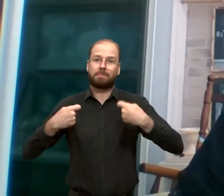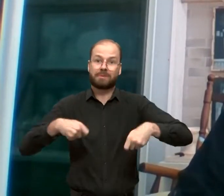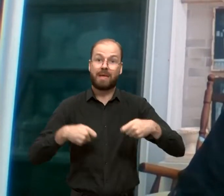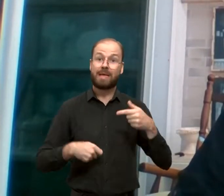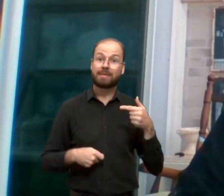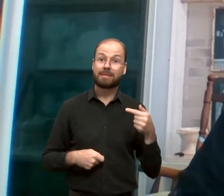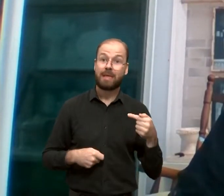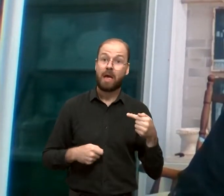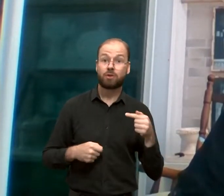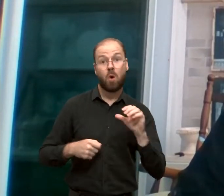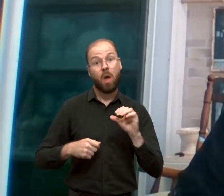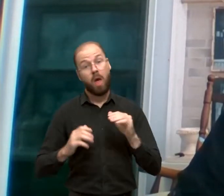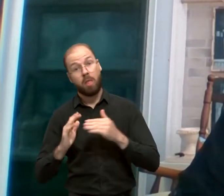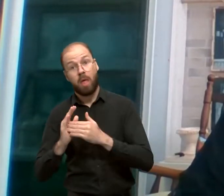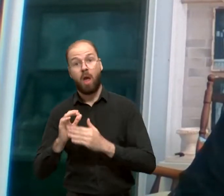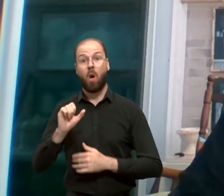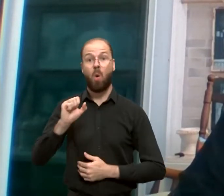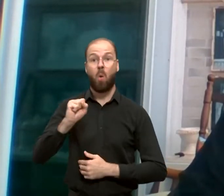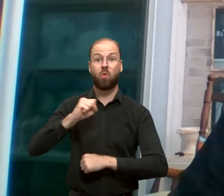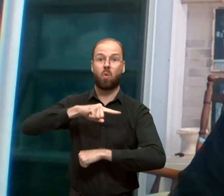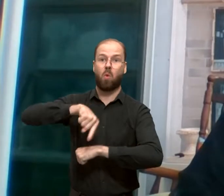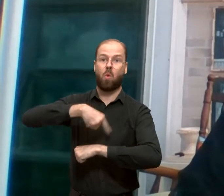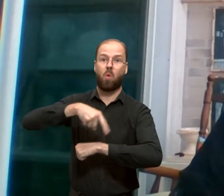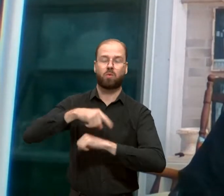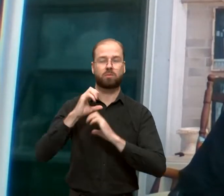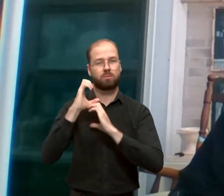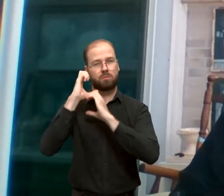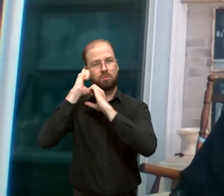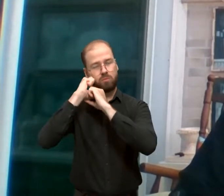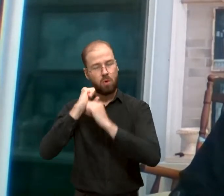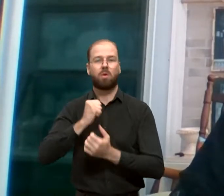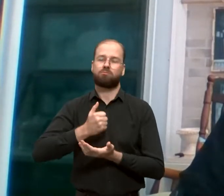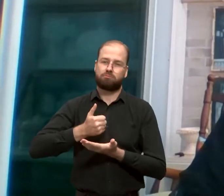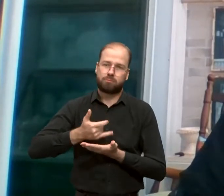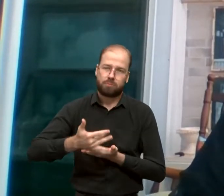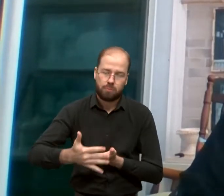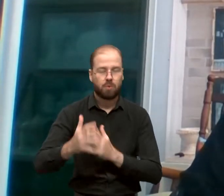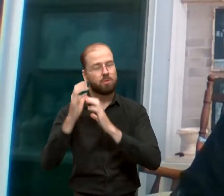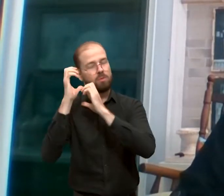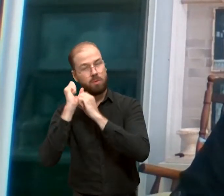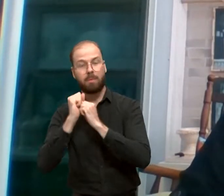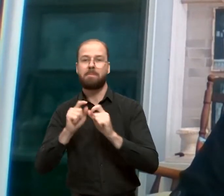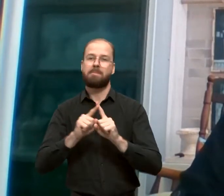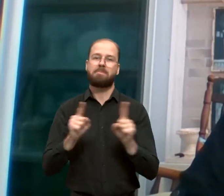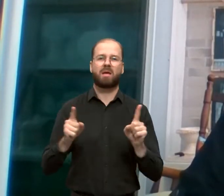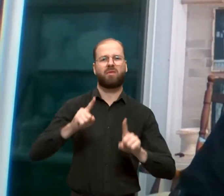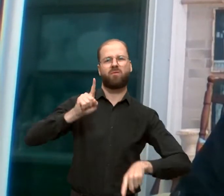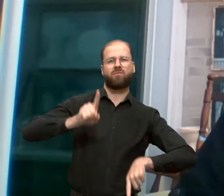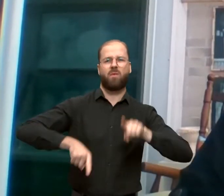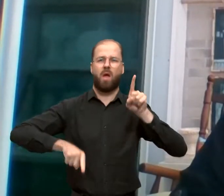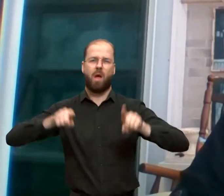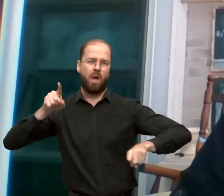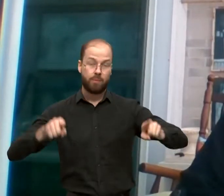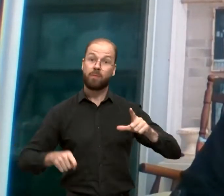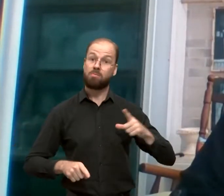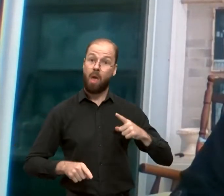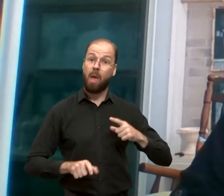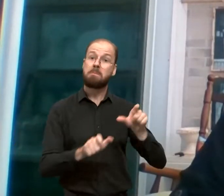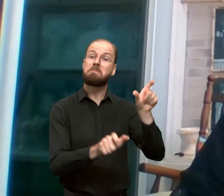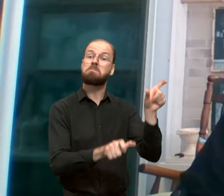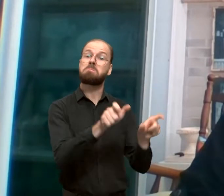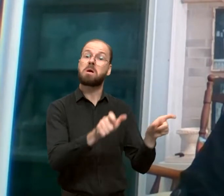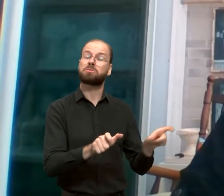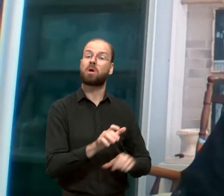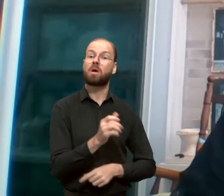sono contínuo noturno, para a gente ter uma boa qualidade de sono. Mas isso é muito variável. Existem pessoas que com